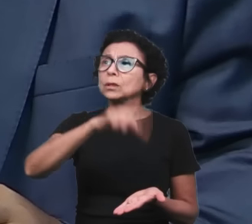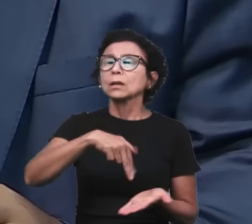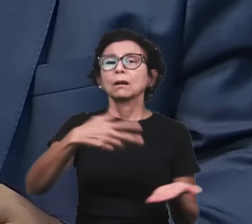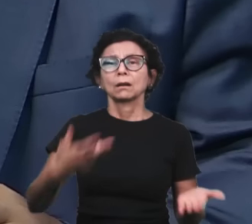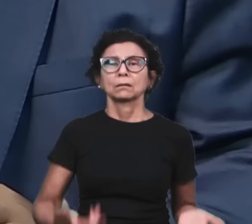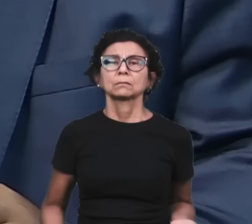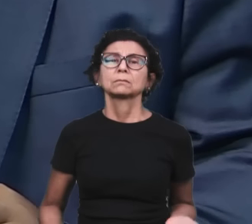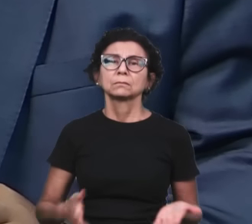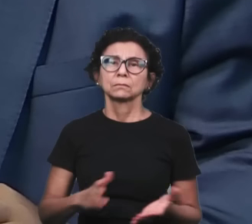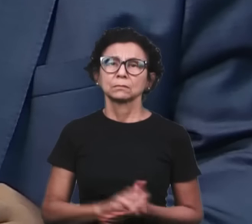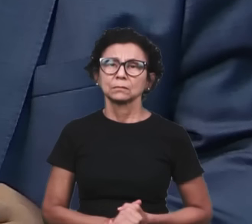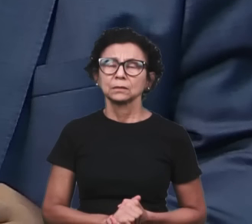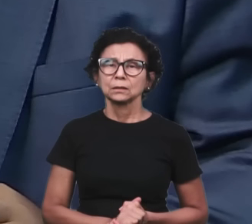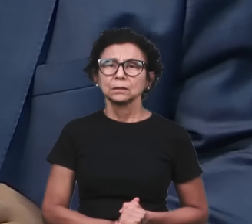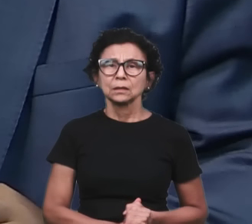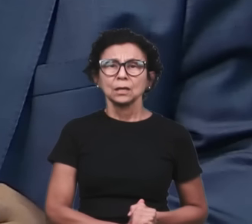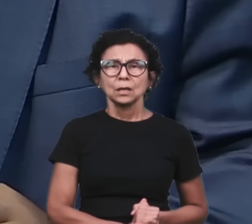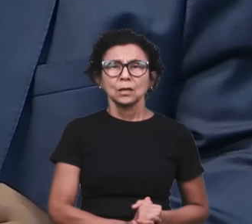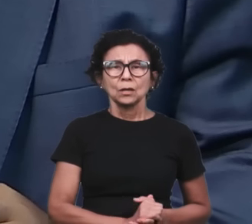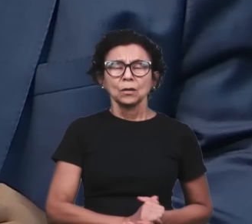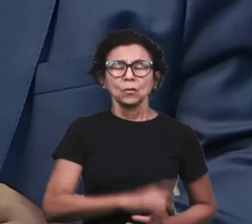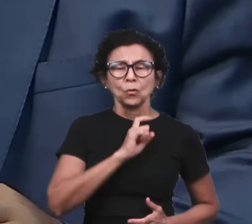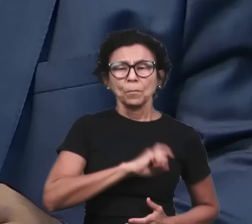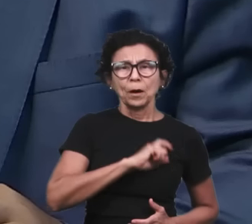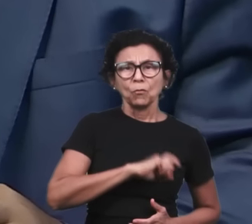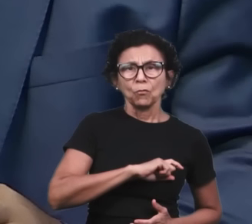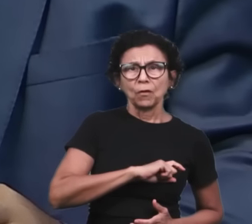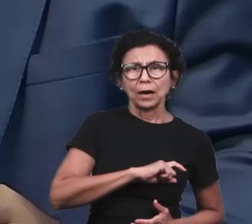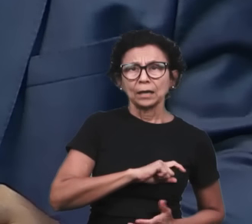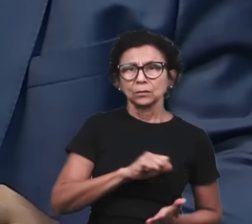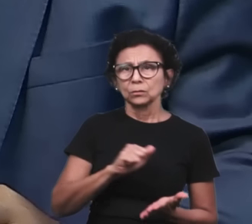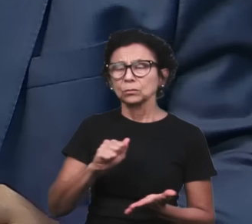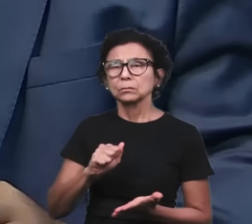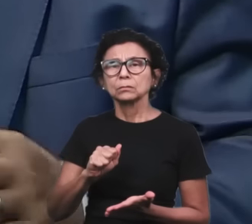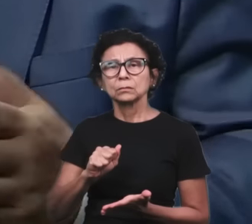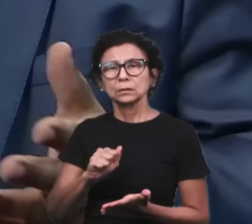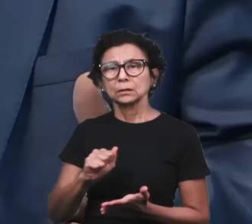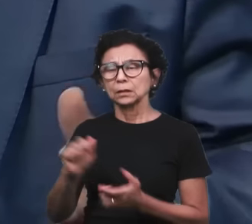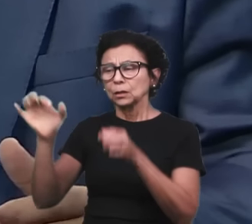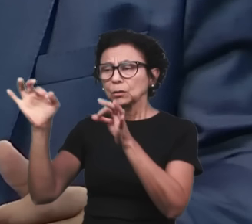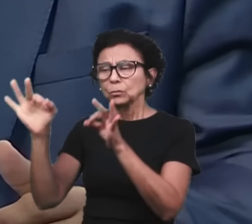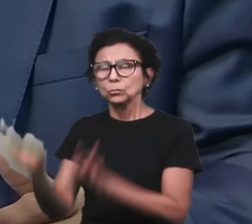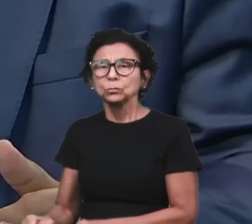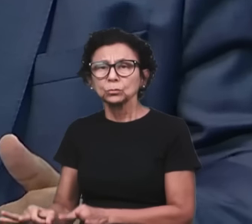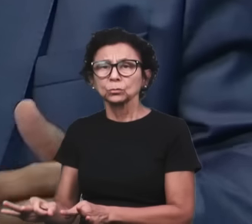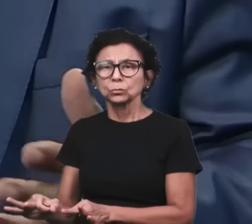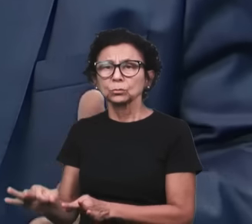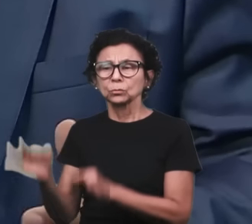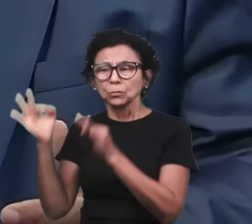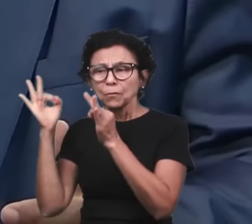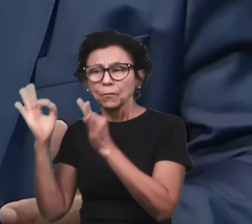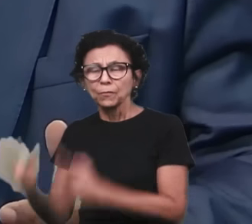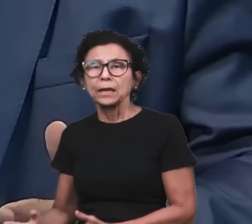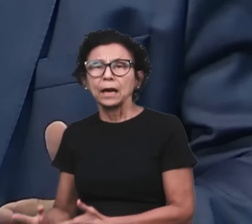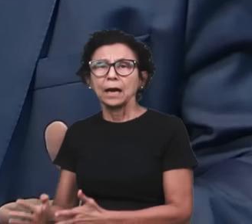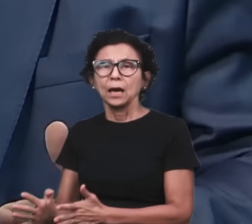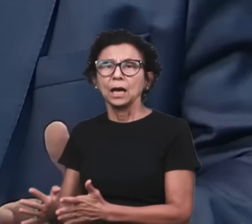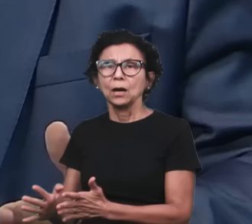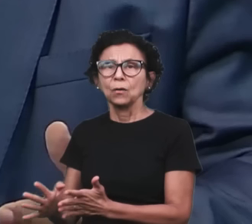ímpio cerca o justo e o juízo sai pervertido. Nós estamos vivendo isso hoje. A lei se